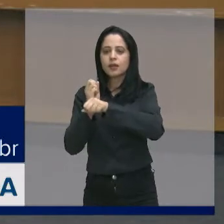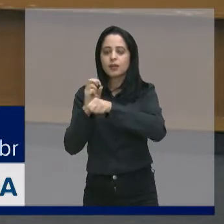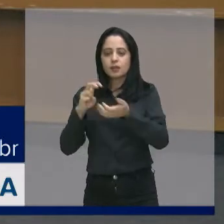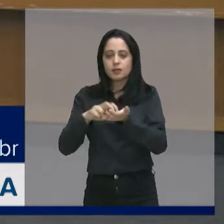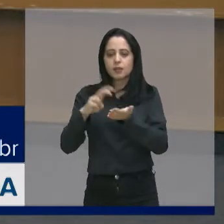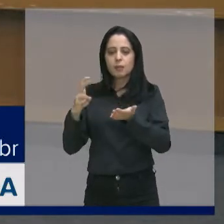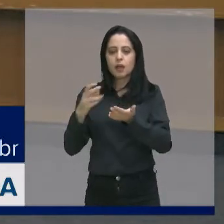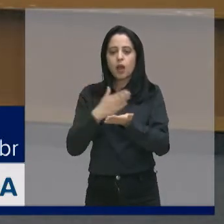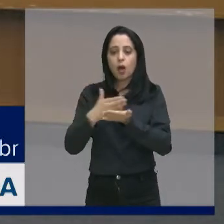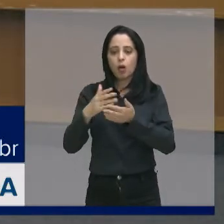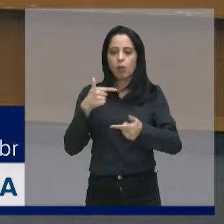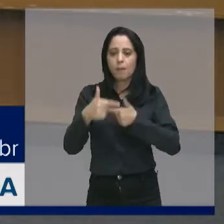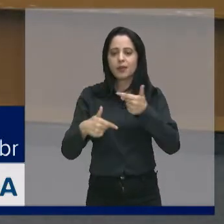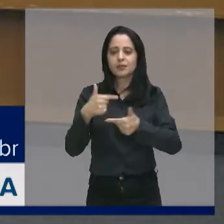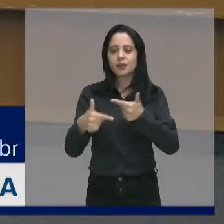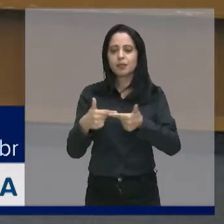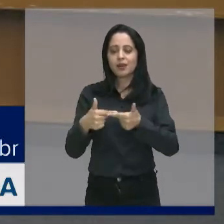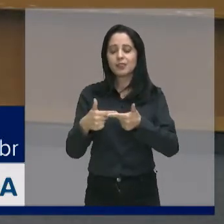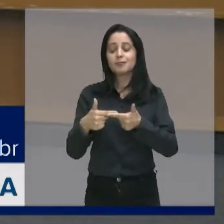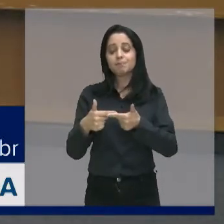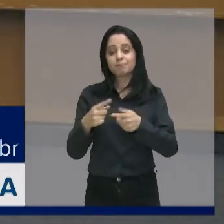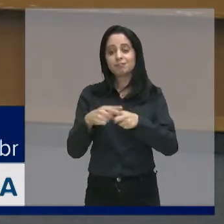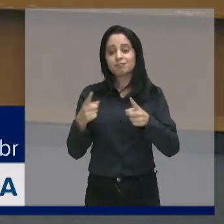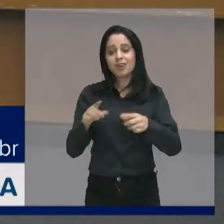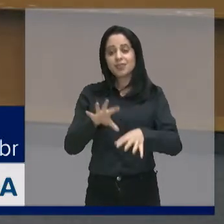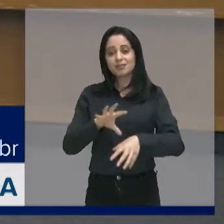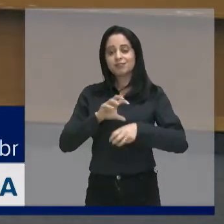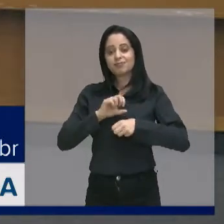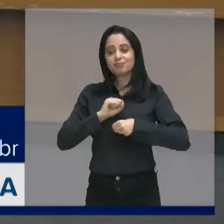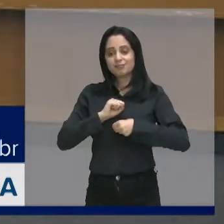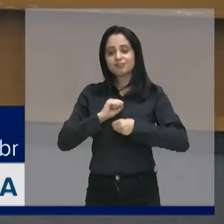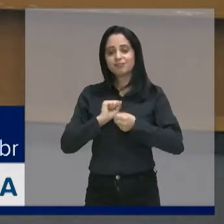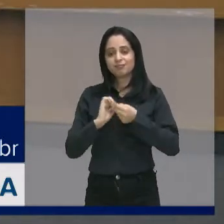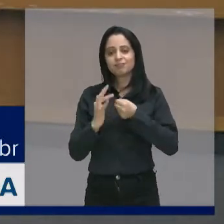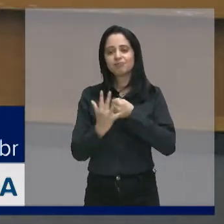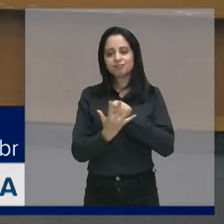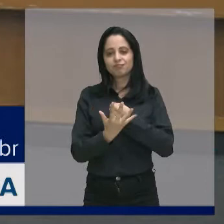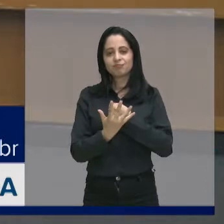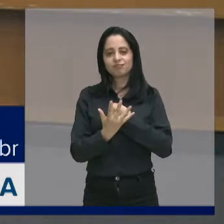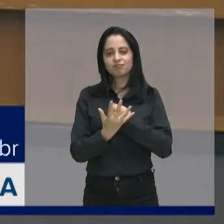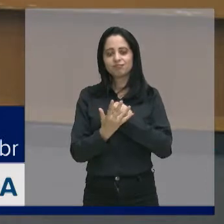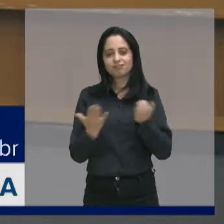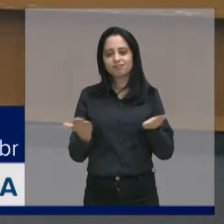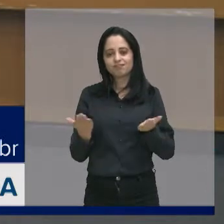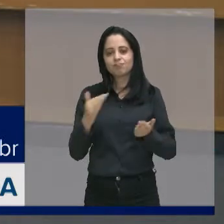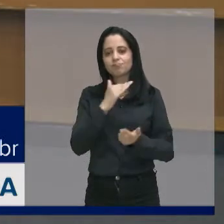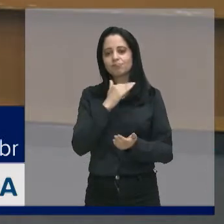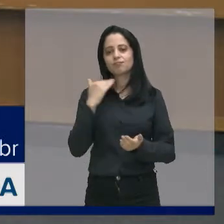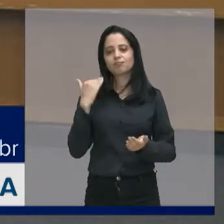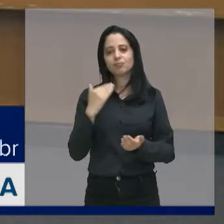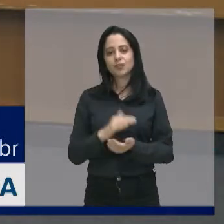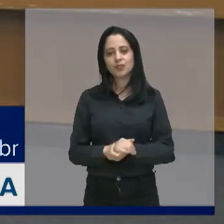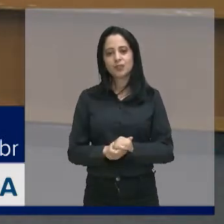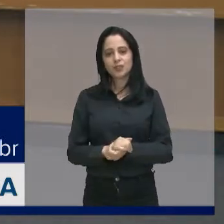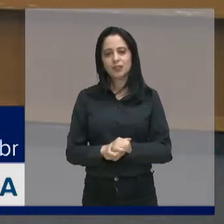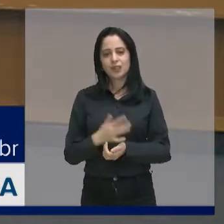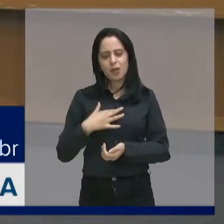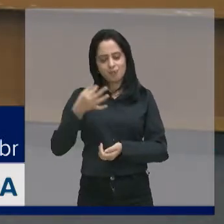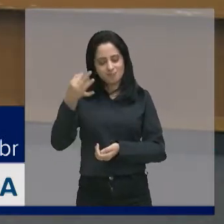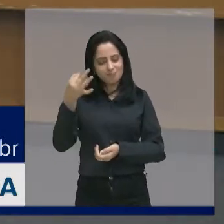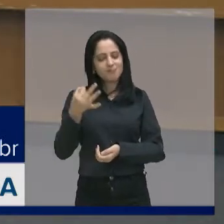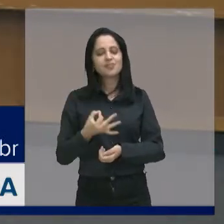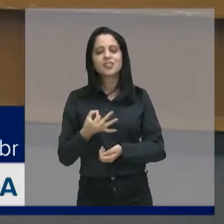o leva para outro mundo. Mas tenho certeza que está lá junto com os